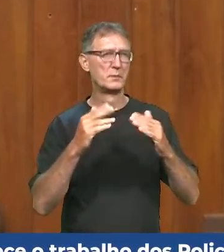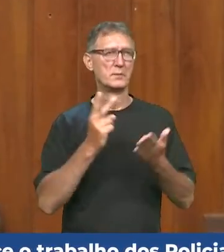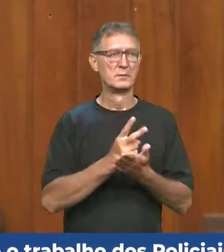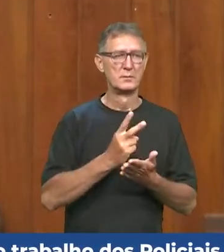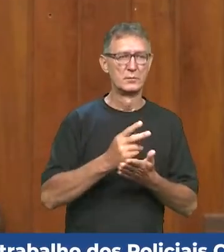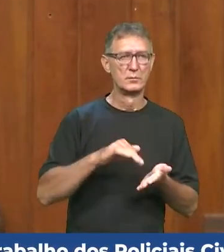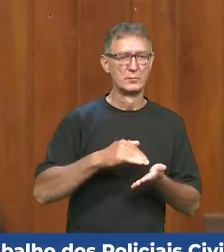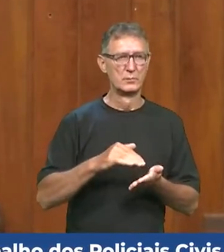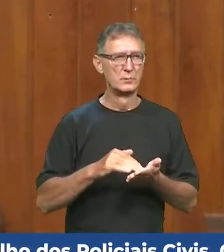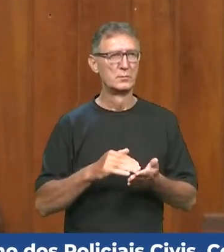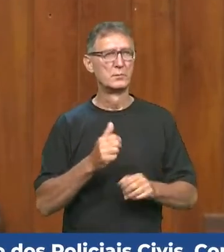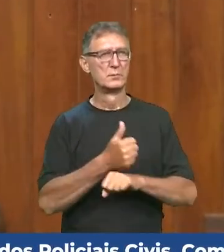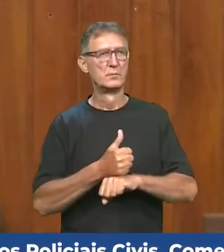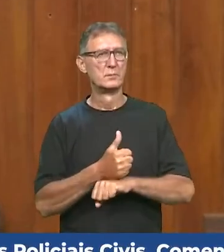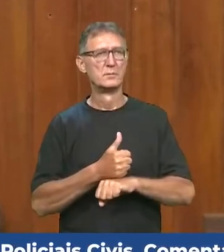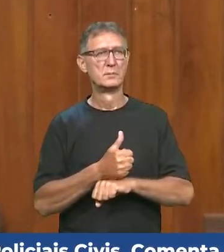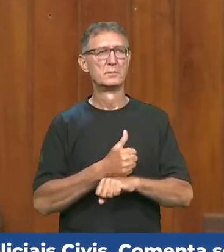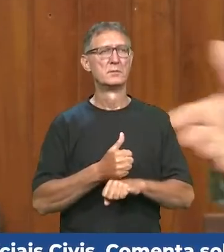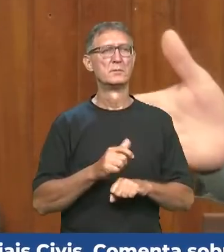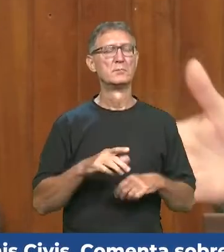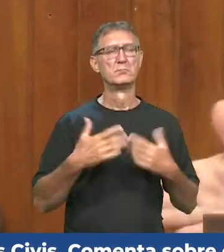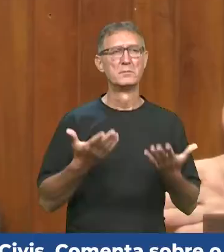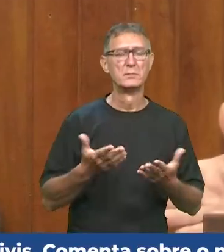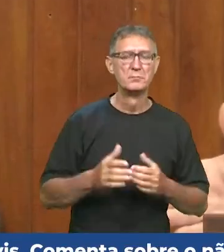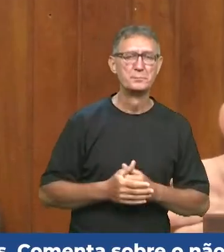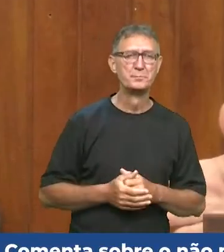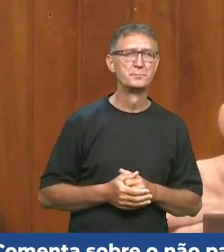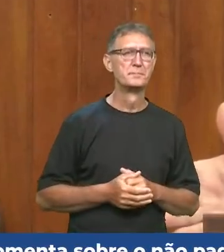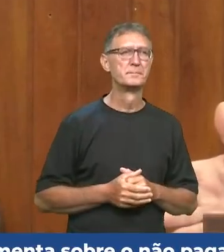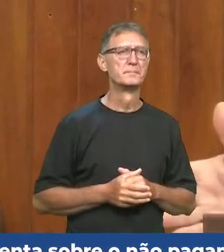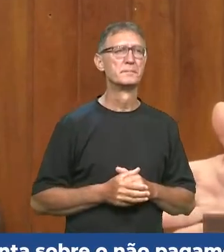próprio servidor. Então,